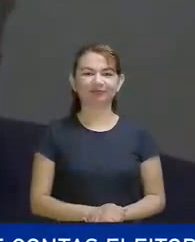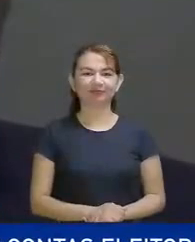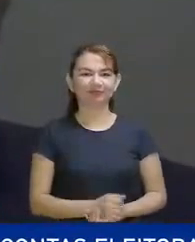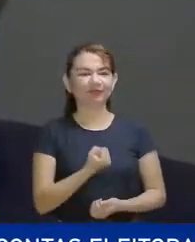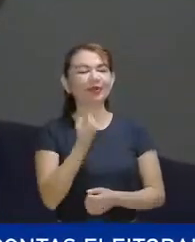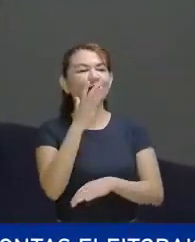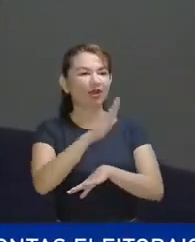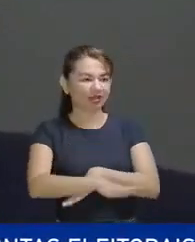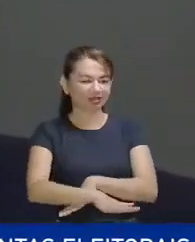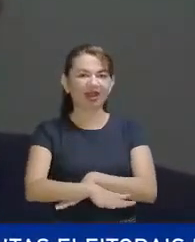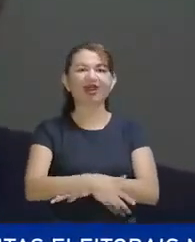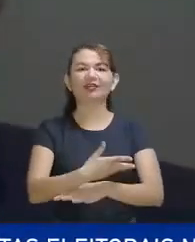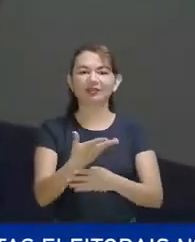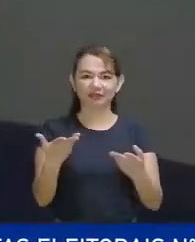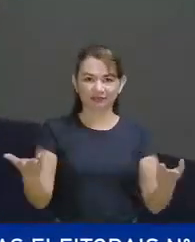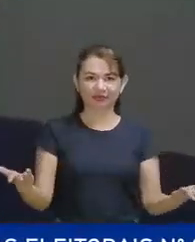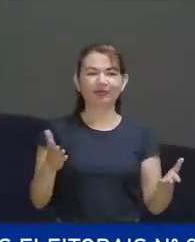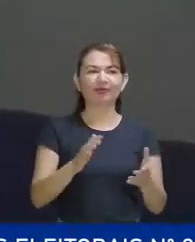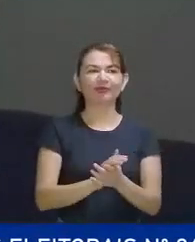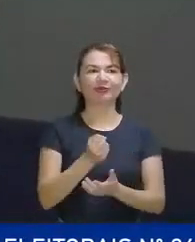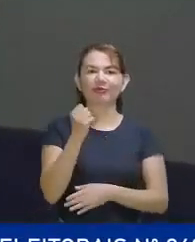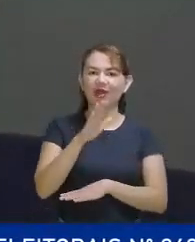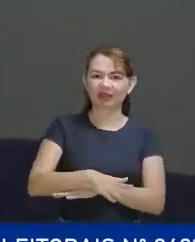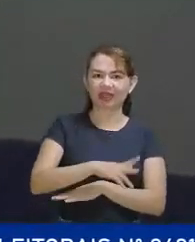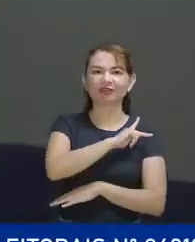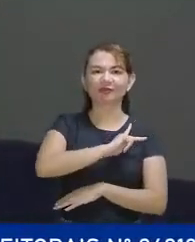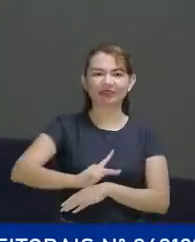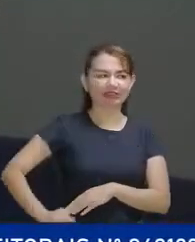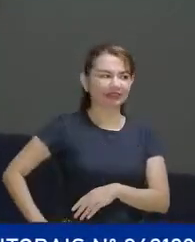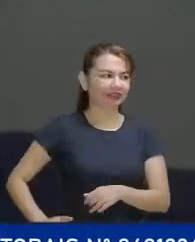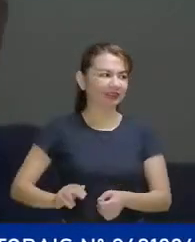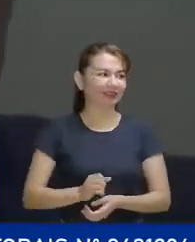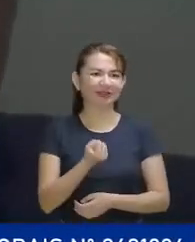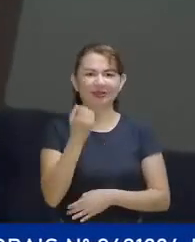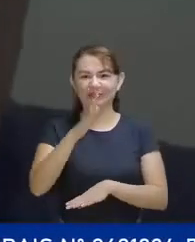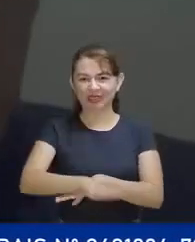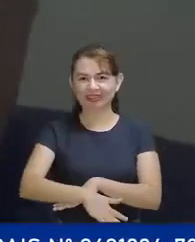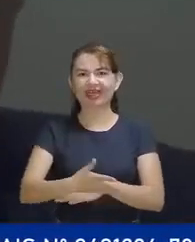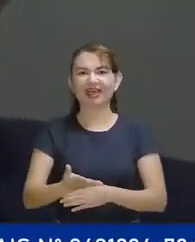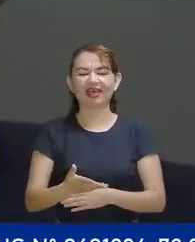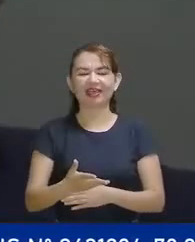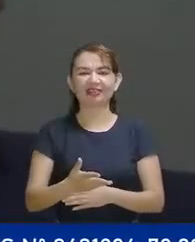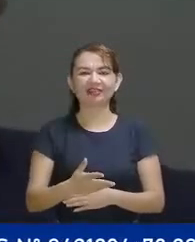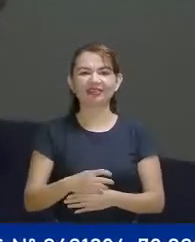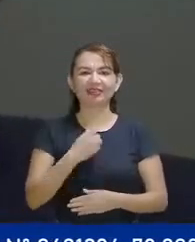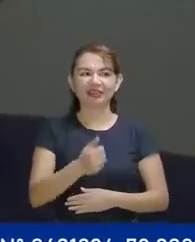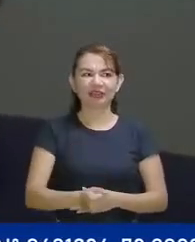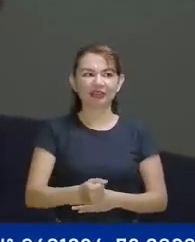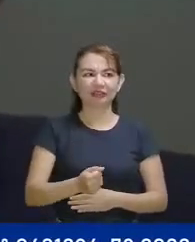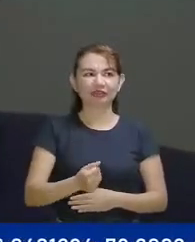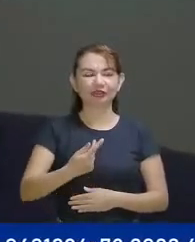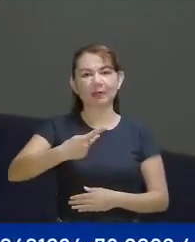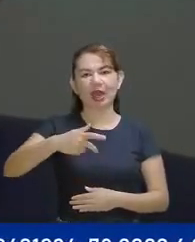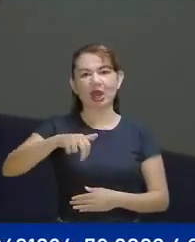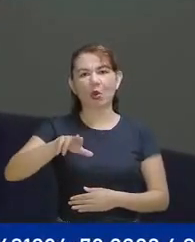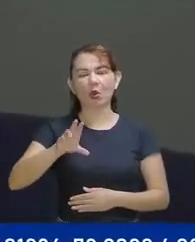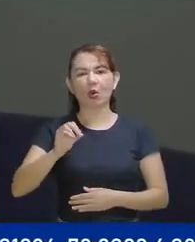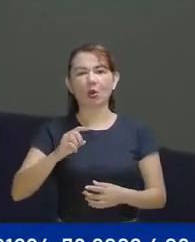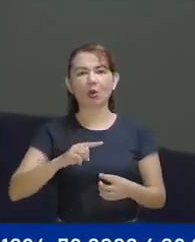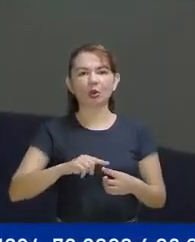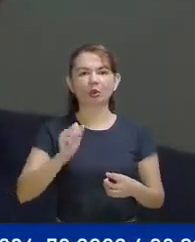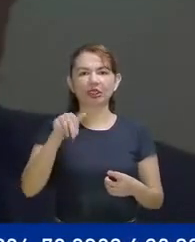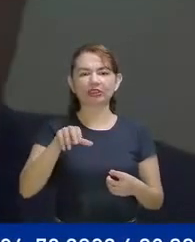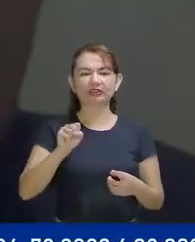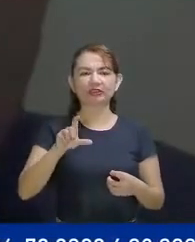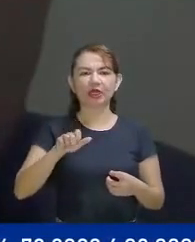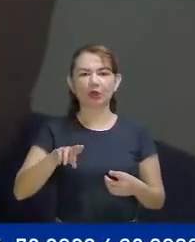Primeiramente, boa tarde a todos, boa tarde ao presidente, boa tarde ao doutor Paulo Madeira, doutor Anselmo, doutor